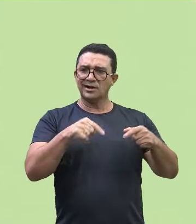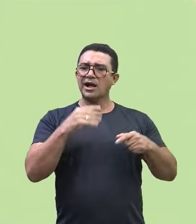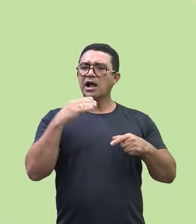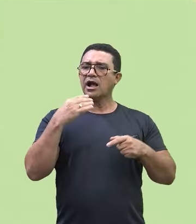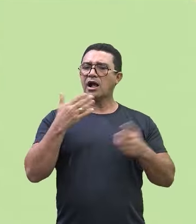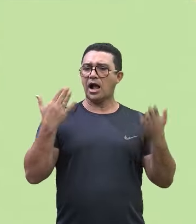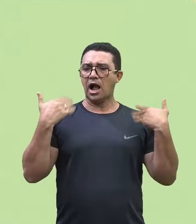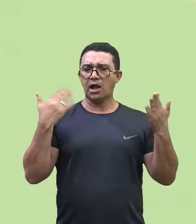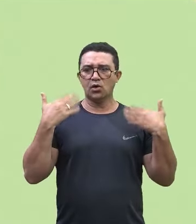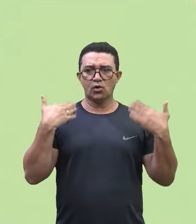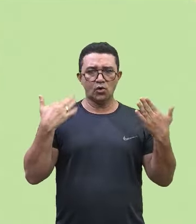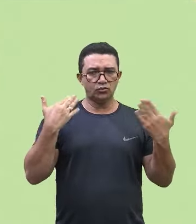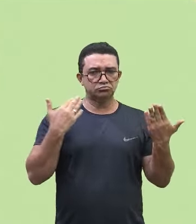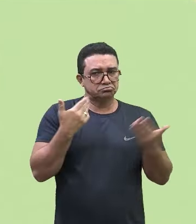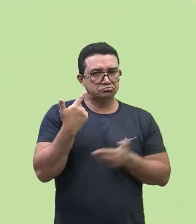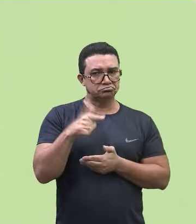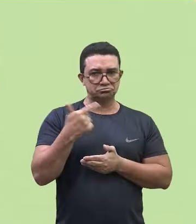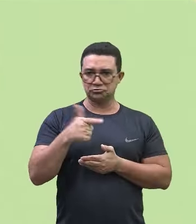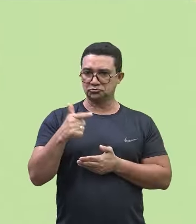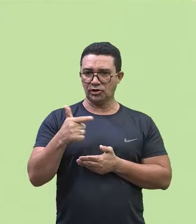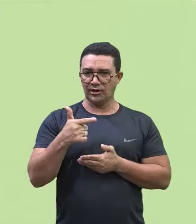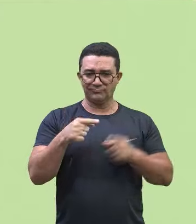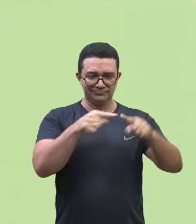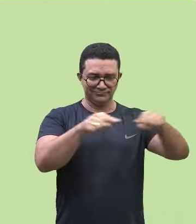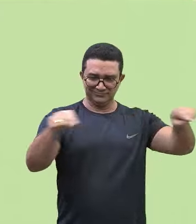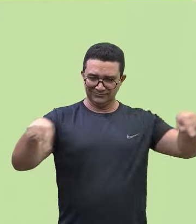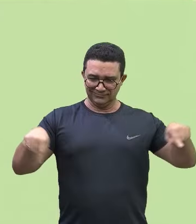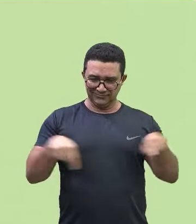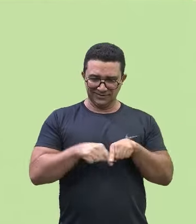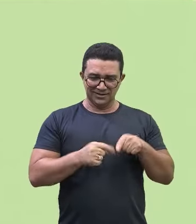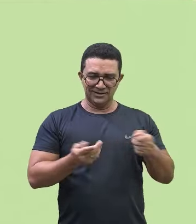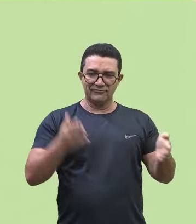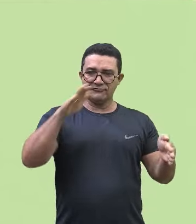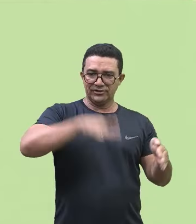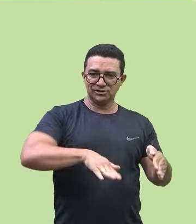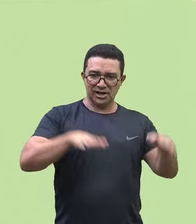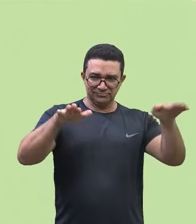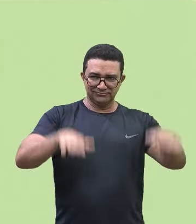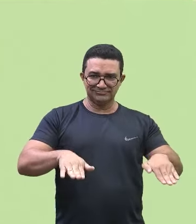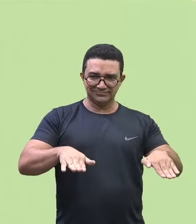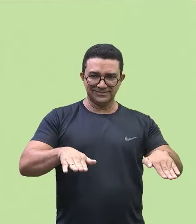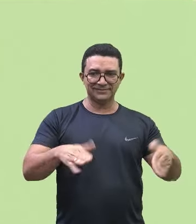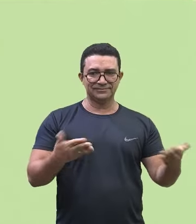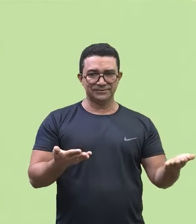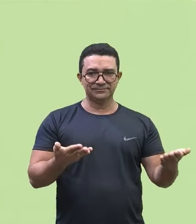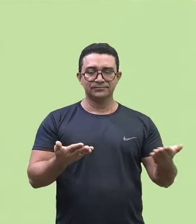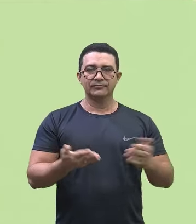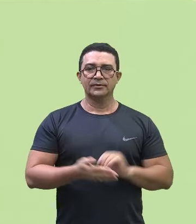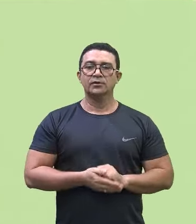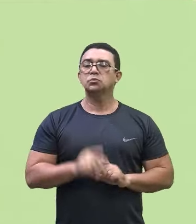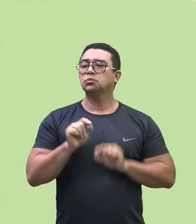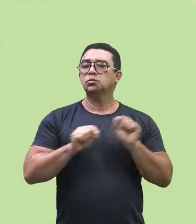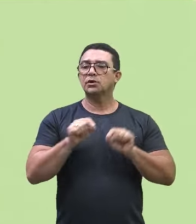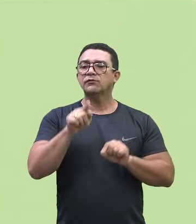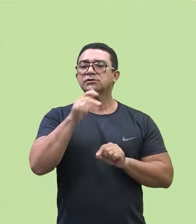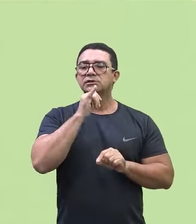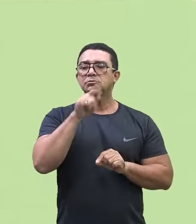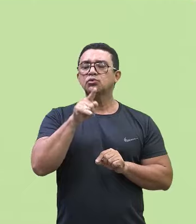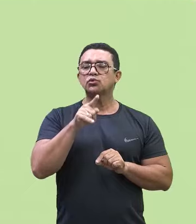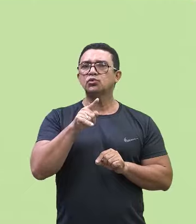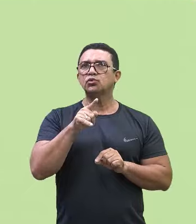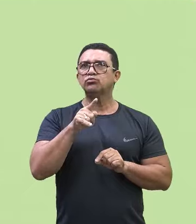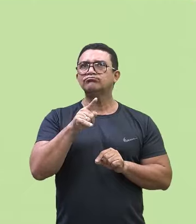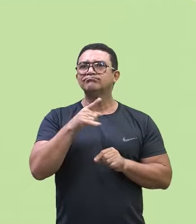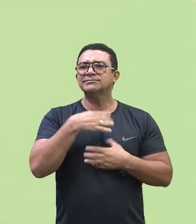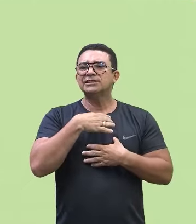ser contido, né? Então, é importante você entender isso. Da mesma forma, por que você, quando está com frio,